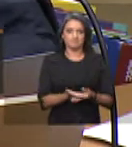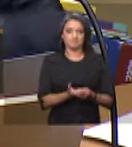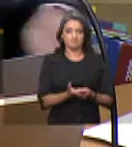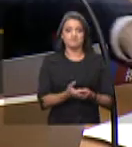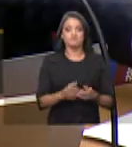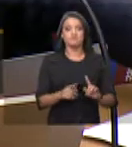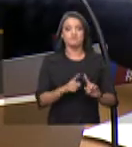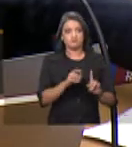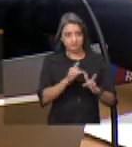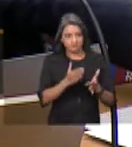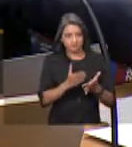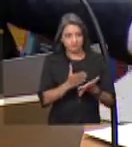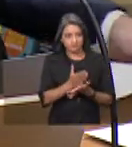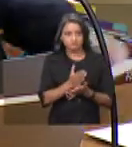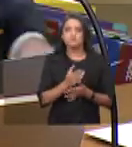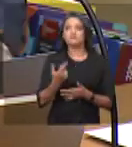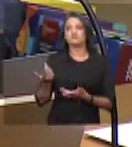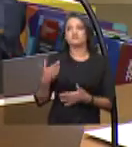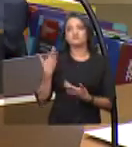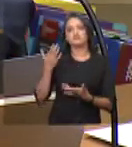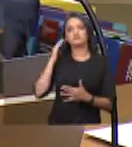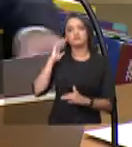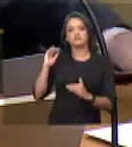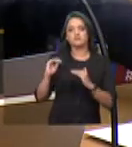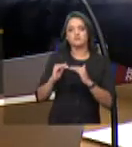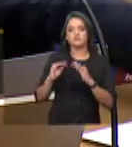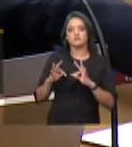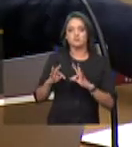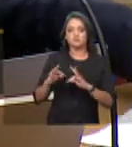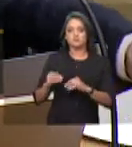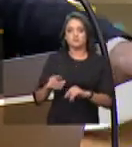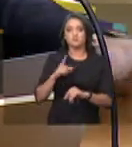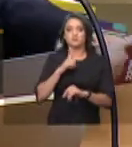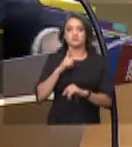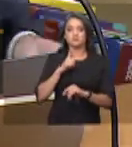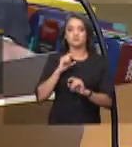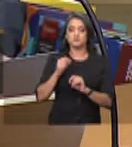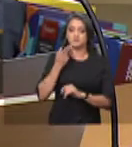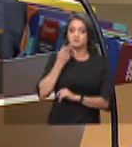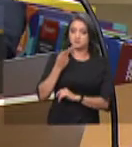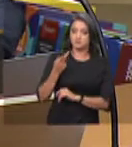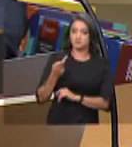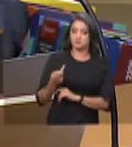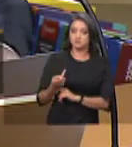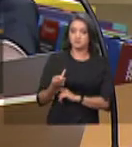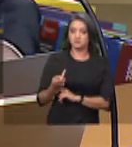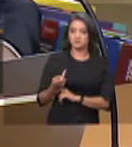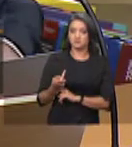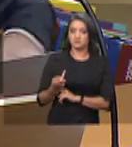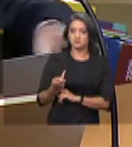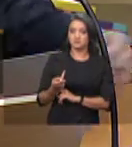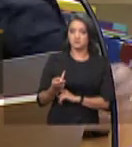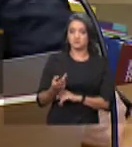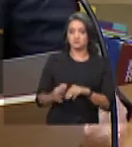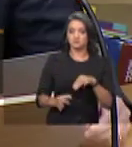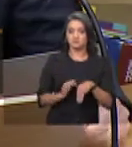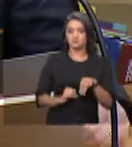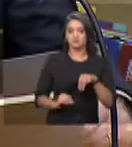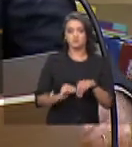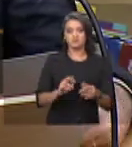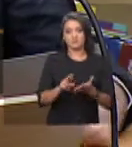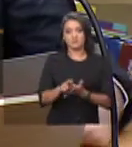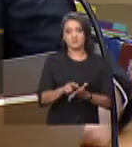eu comungo inteiramente com os fundamentos meritórios e o